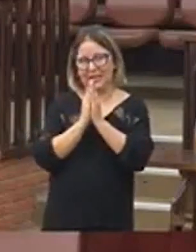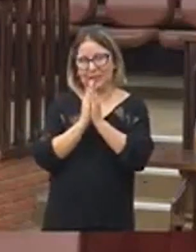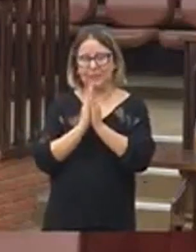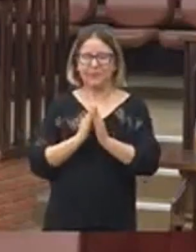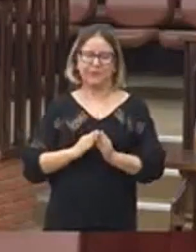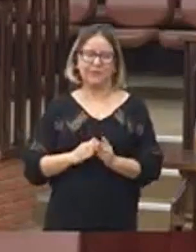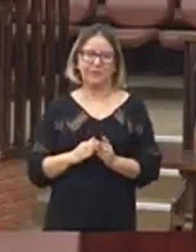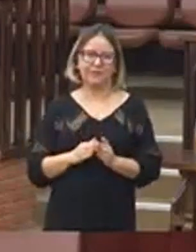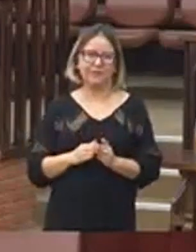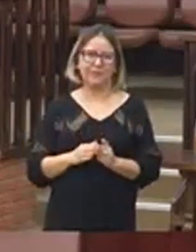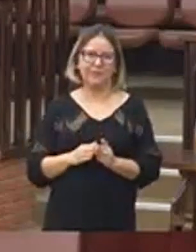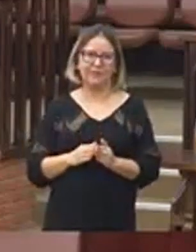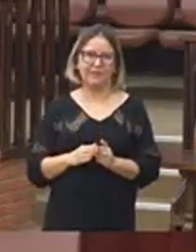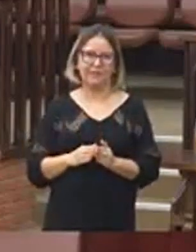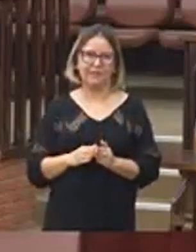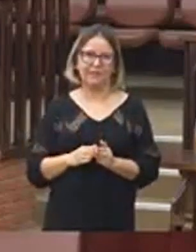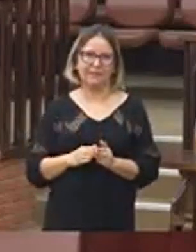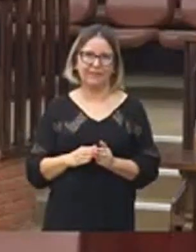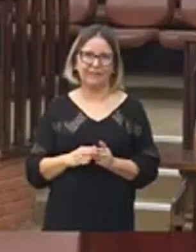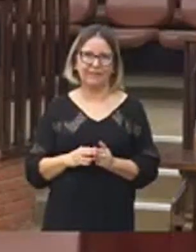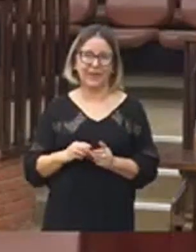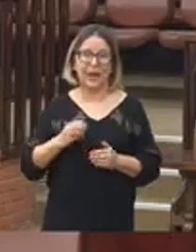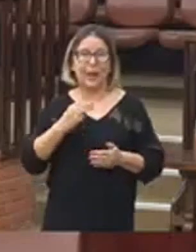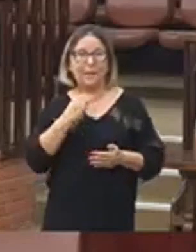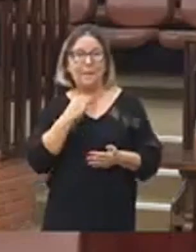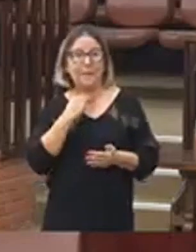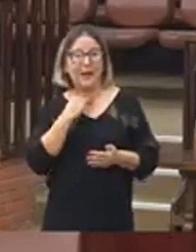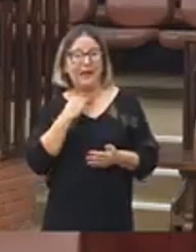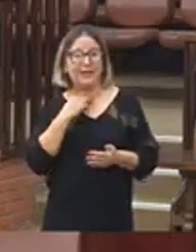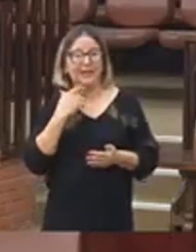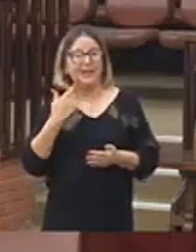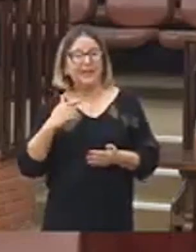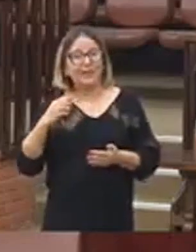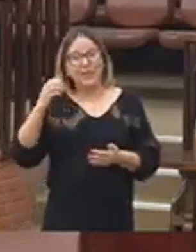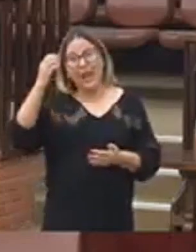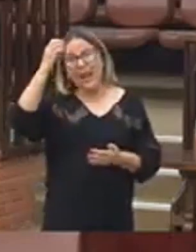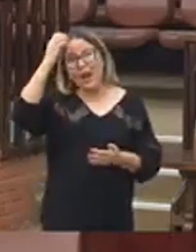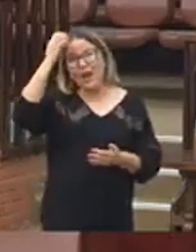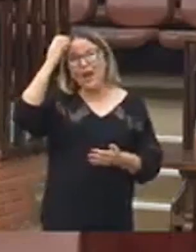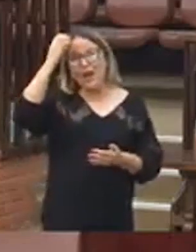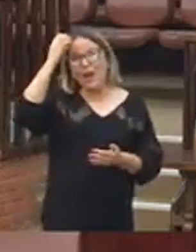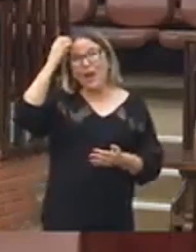Ela não tinha consciência,